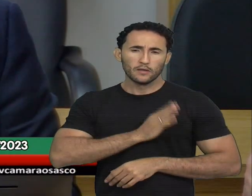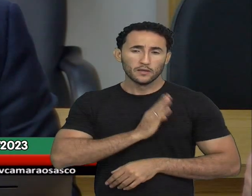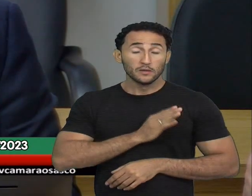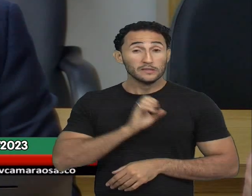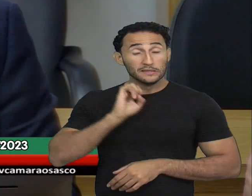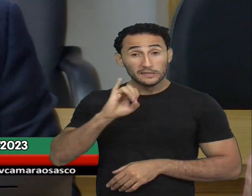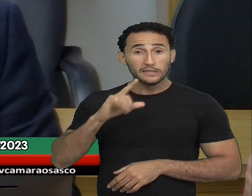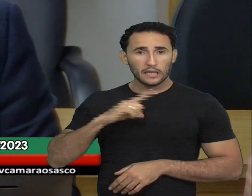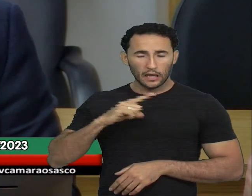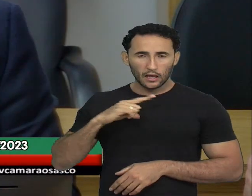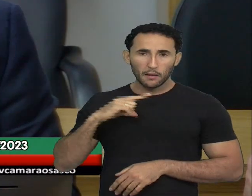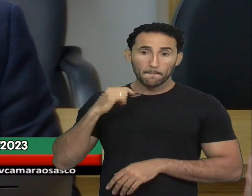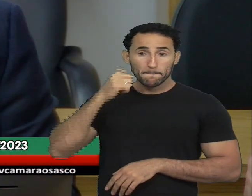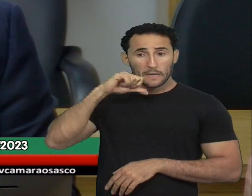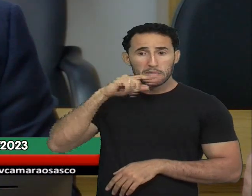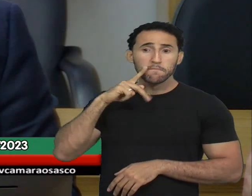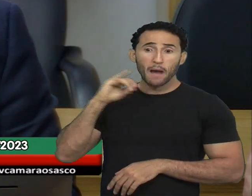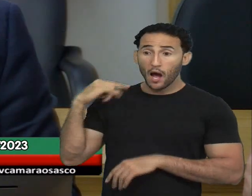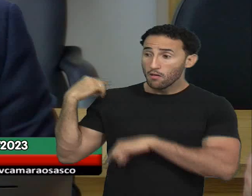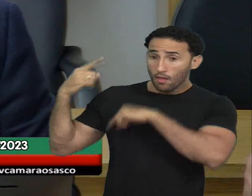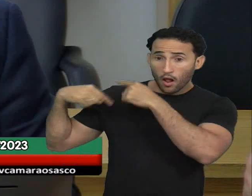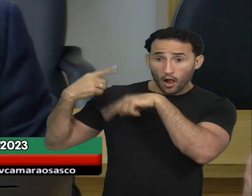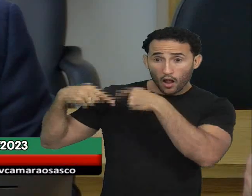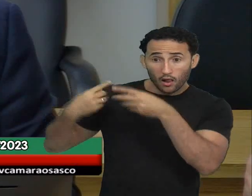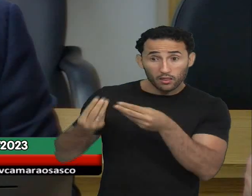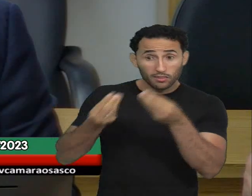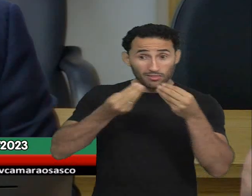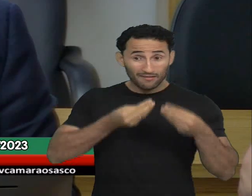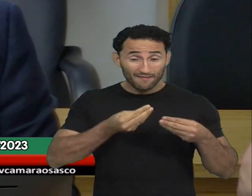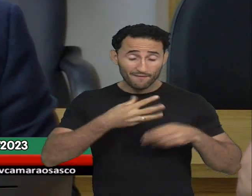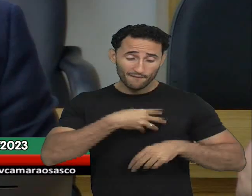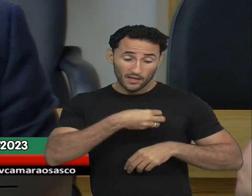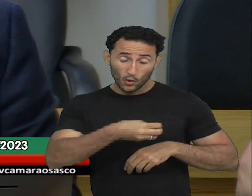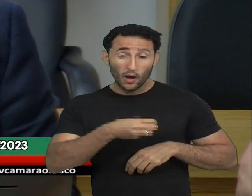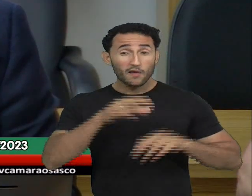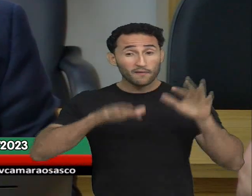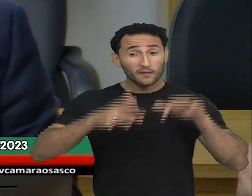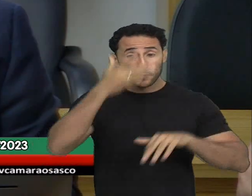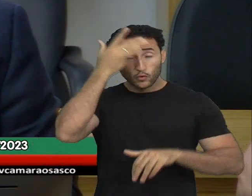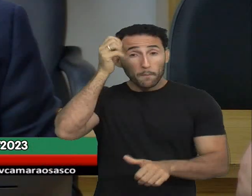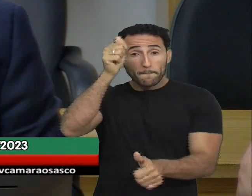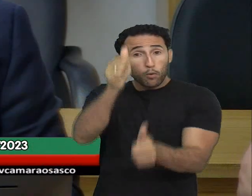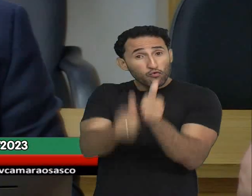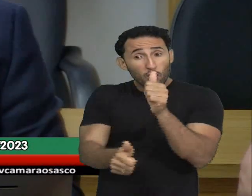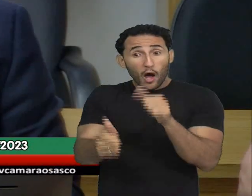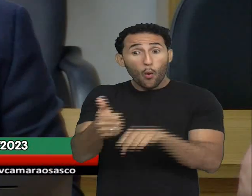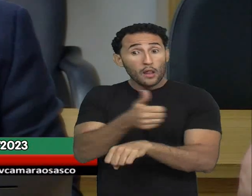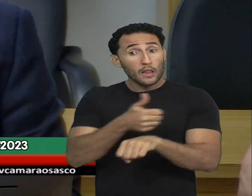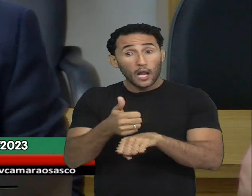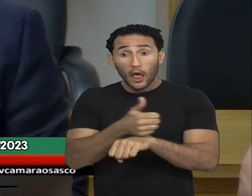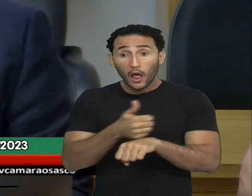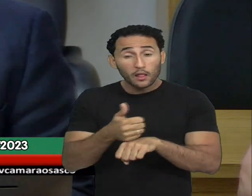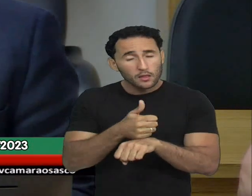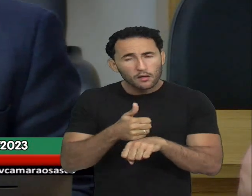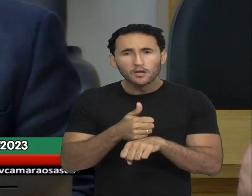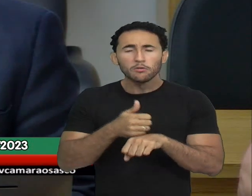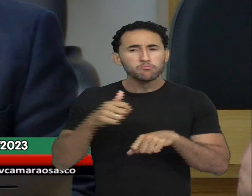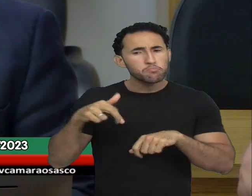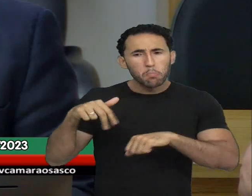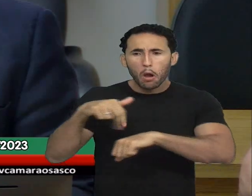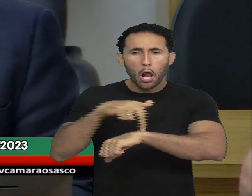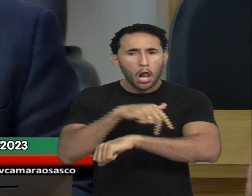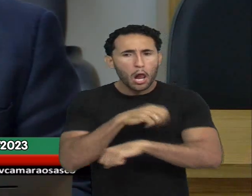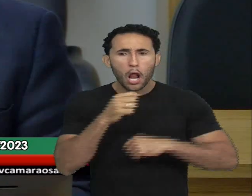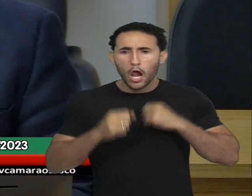doença genética, é aquele paciente, às vezes, que é atleta, não é obeso, está tudo bem e ele infarta. É